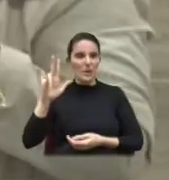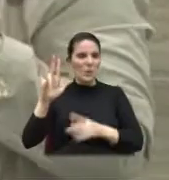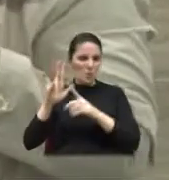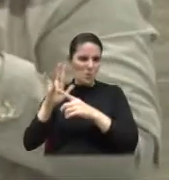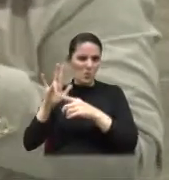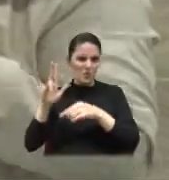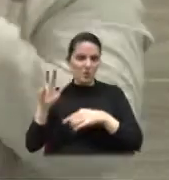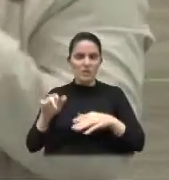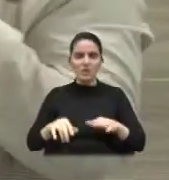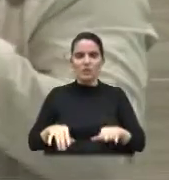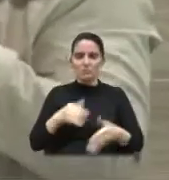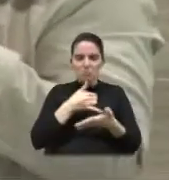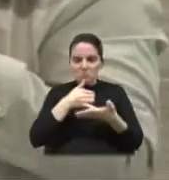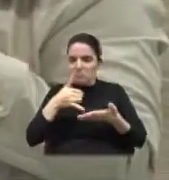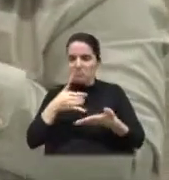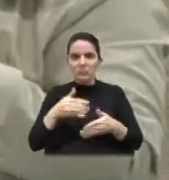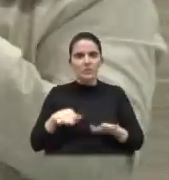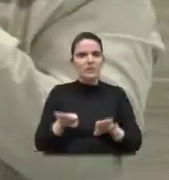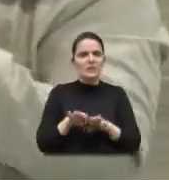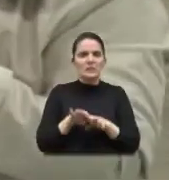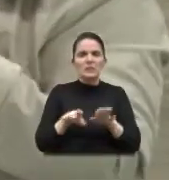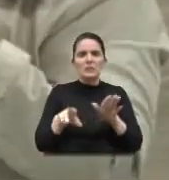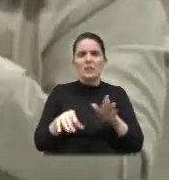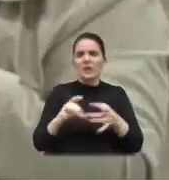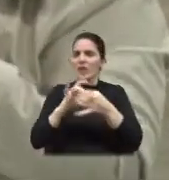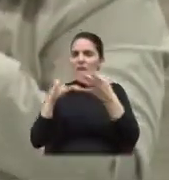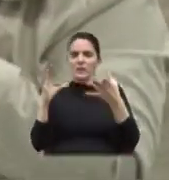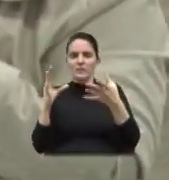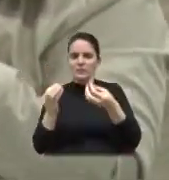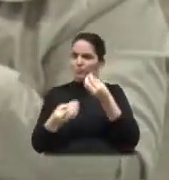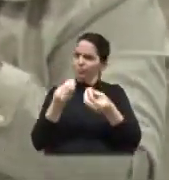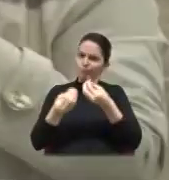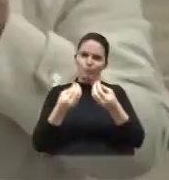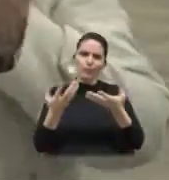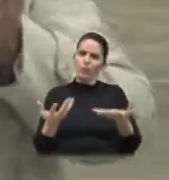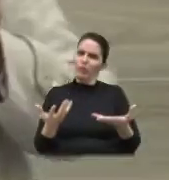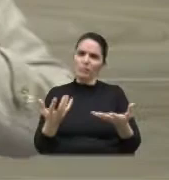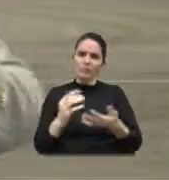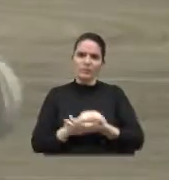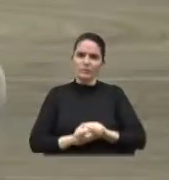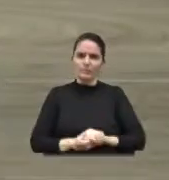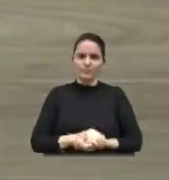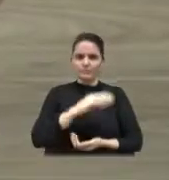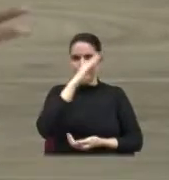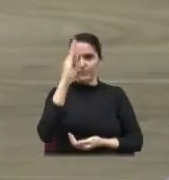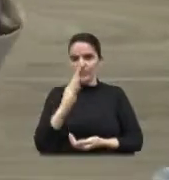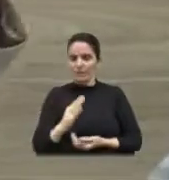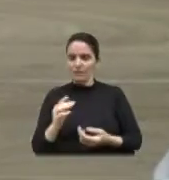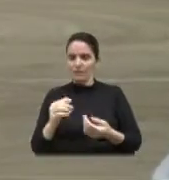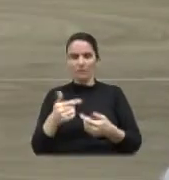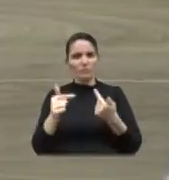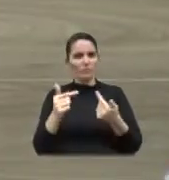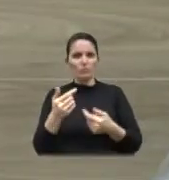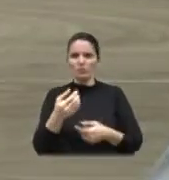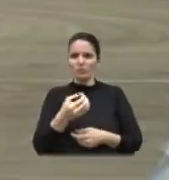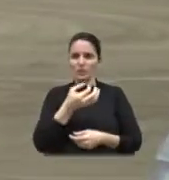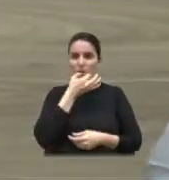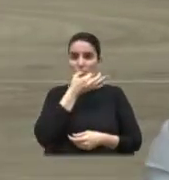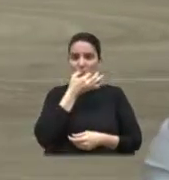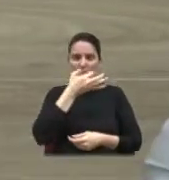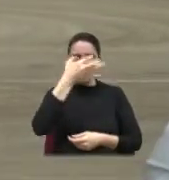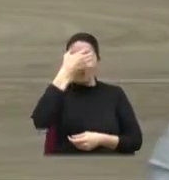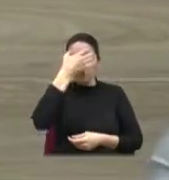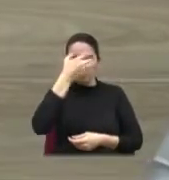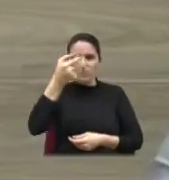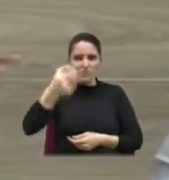tem preparo, não tem maturidade para levar esse tipo de discussão. Então fica aqui meu comentário e parabéns, Cleito,